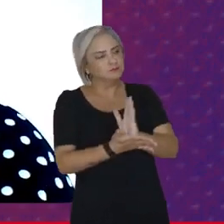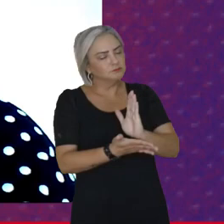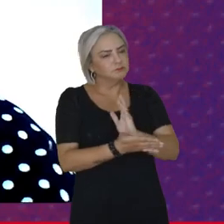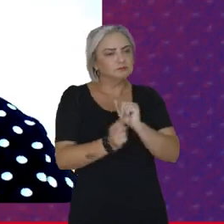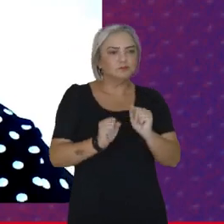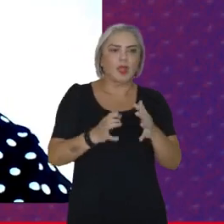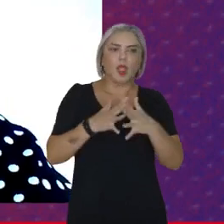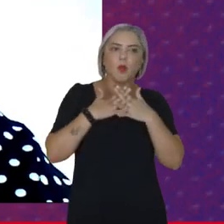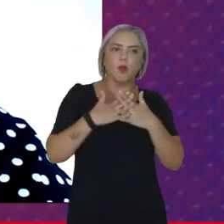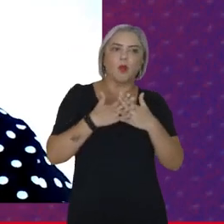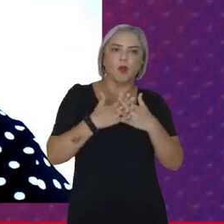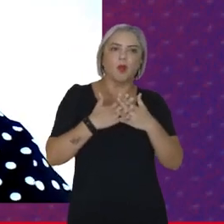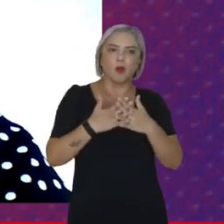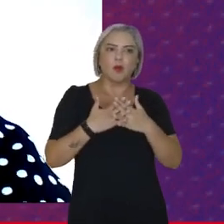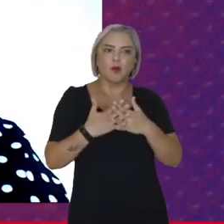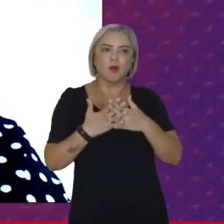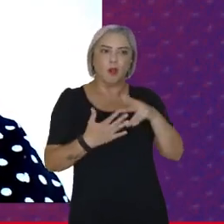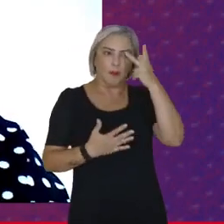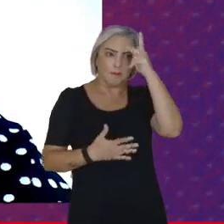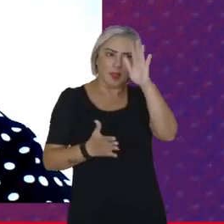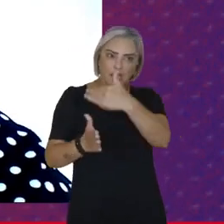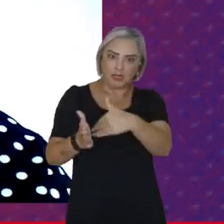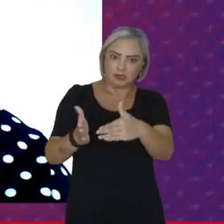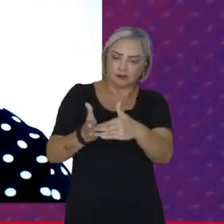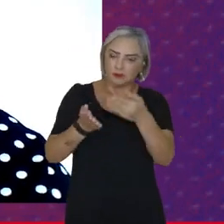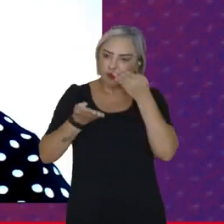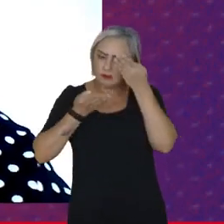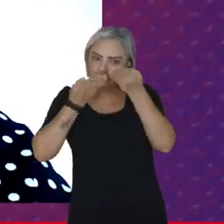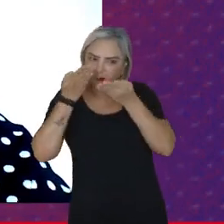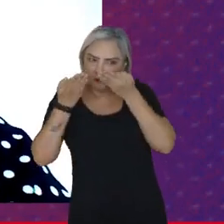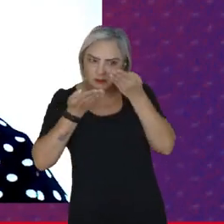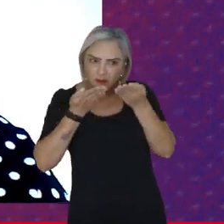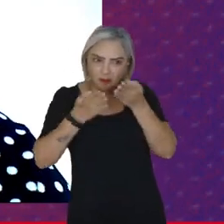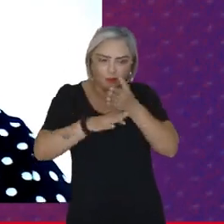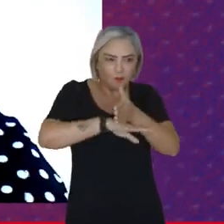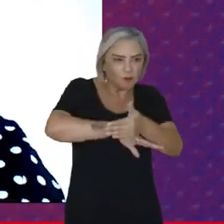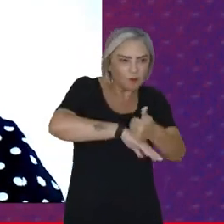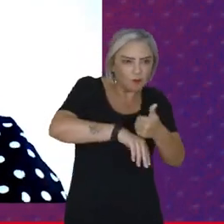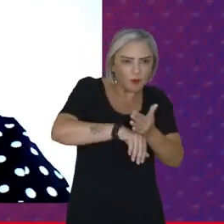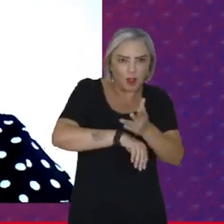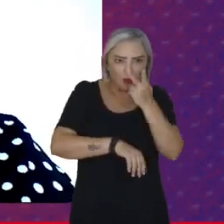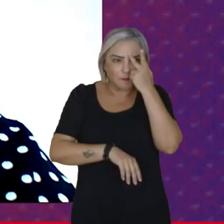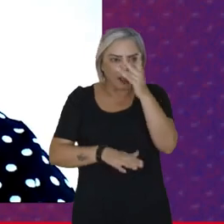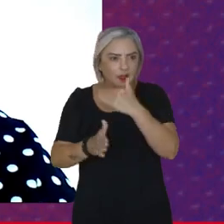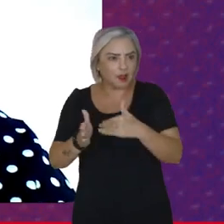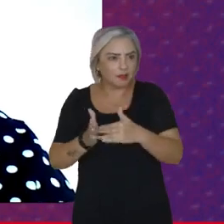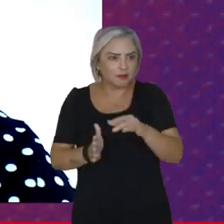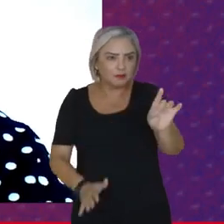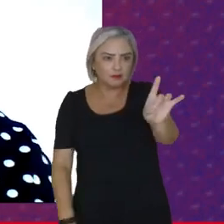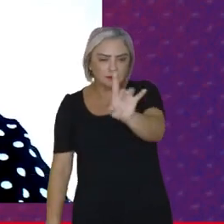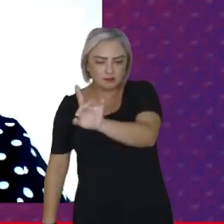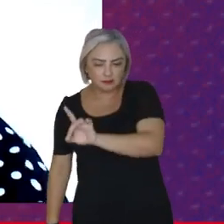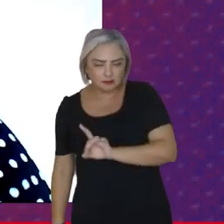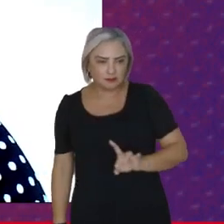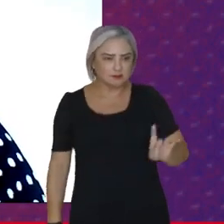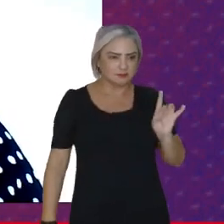pode confundir o universal, que é o atendimento, o acesso para todos e